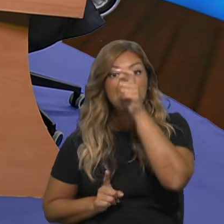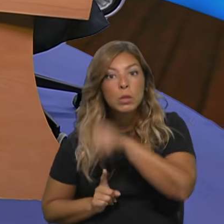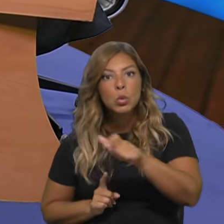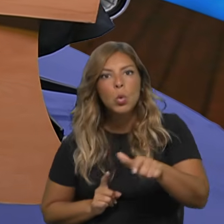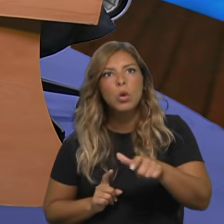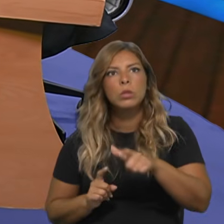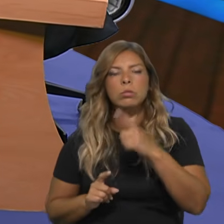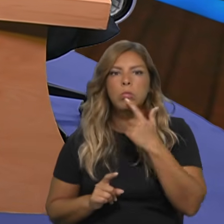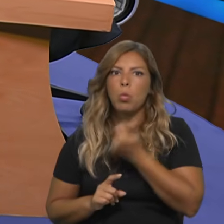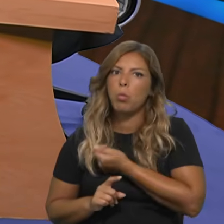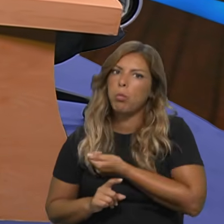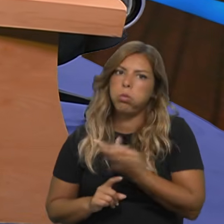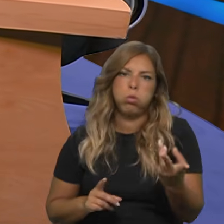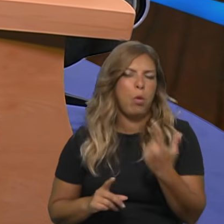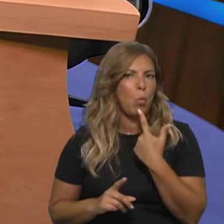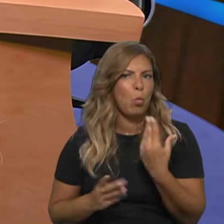destruídas.